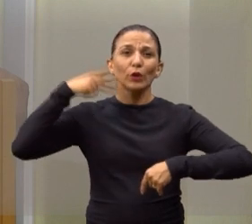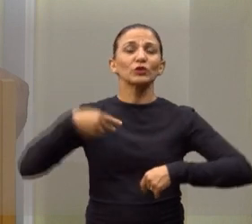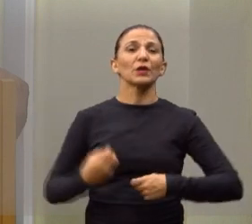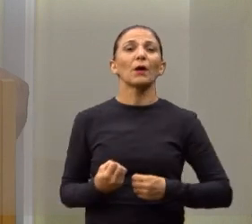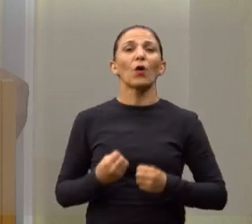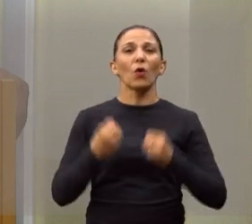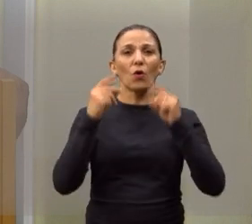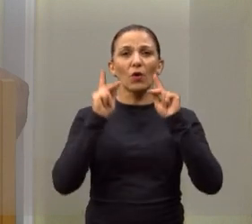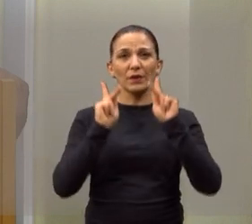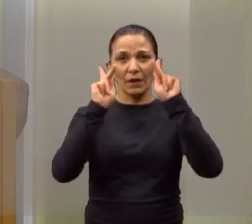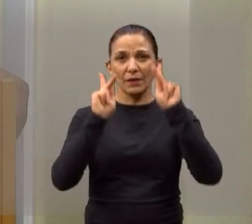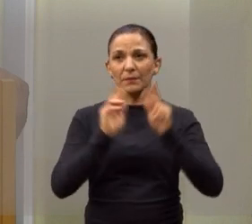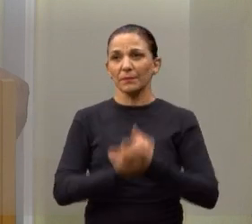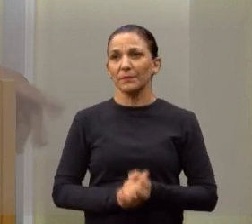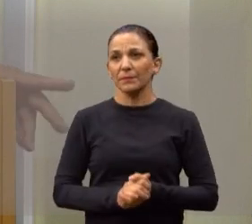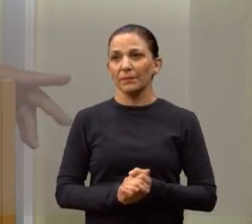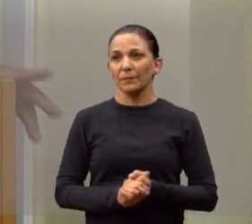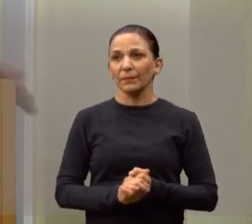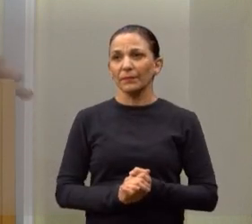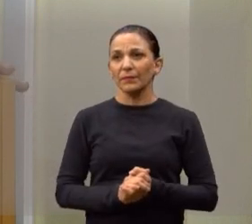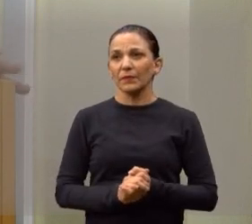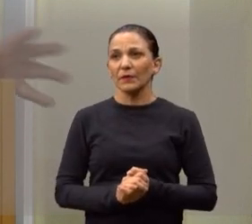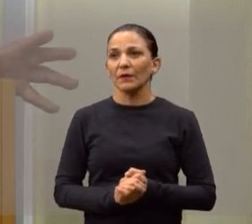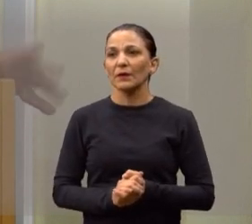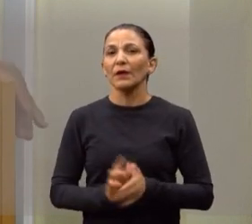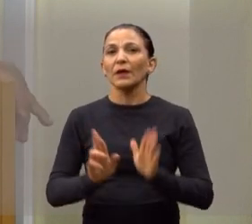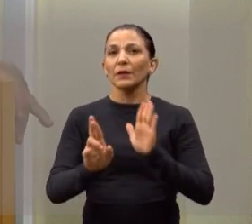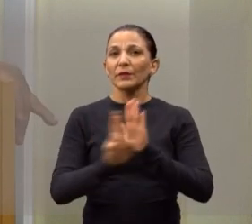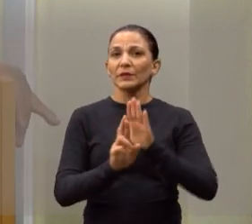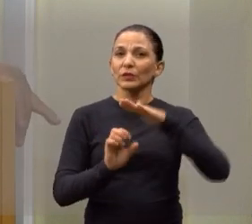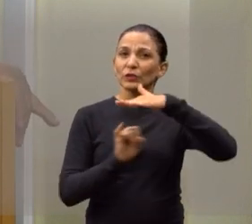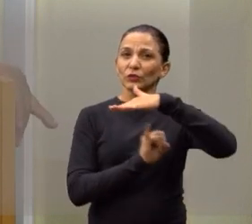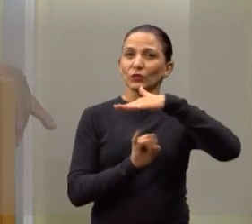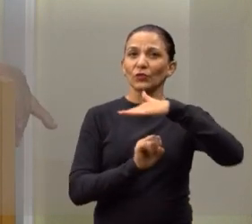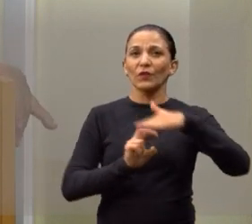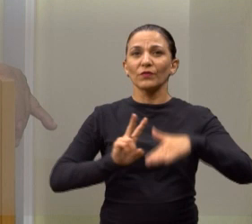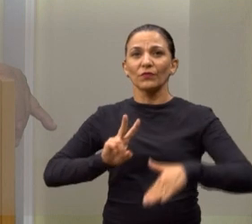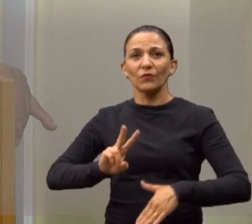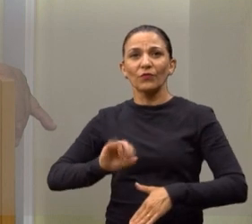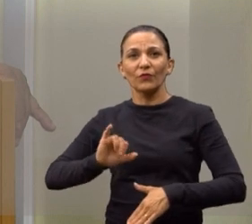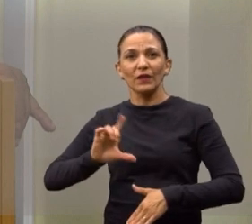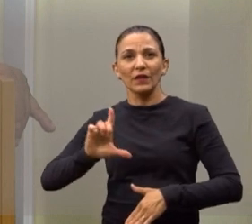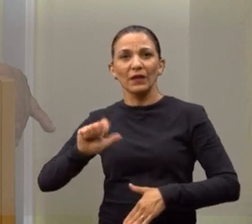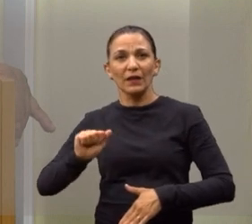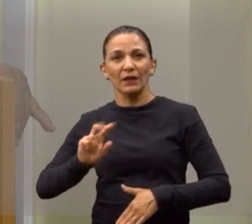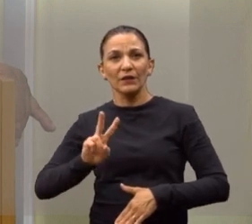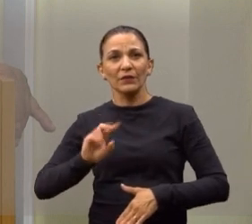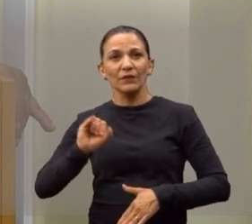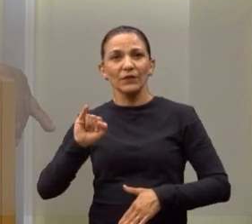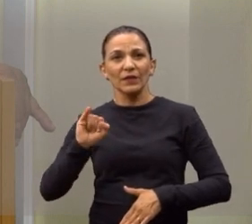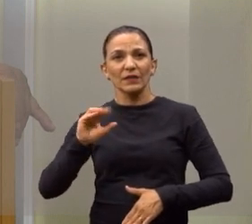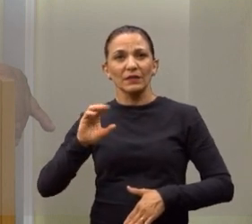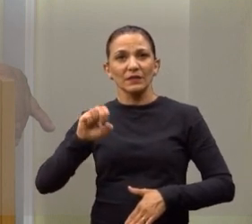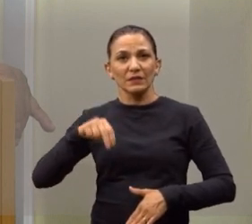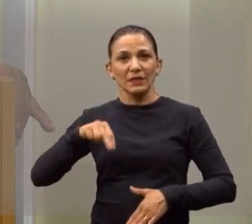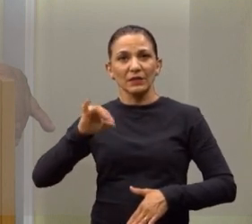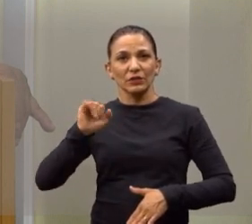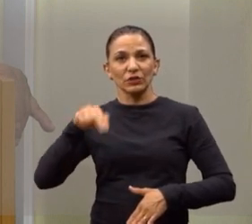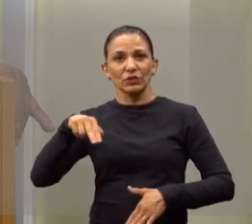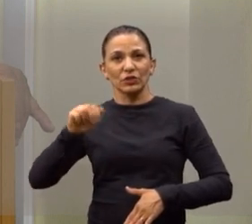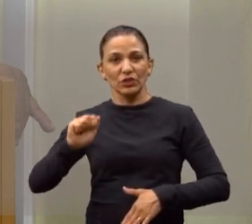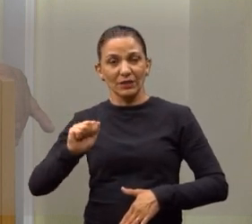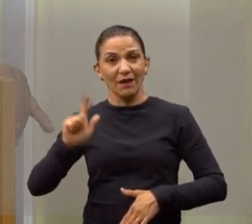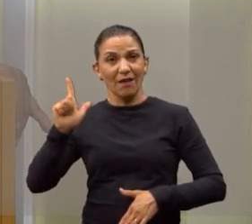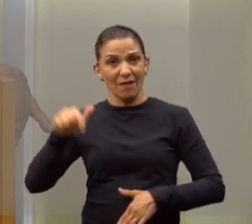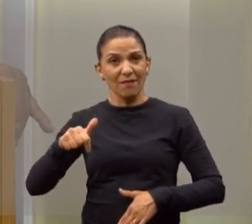receber representantes das entidades Vila Vicentina que faz um trabalho excepcional Você conhece você conhece Carlão